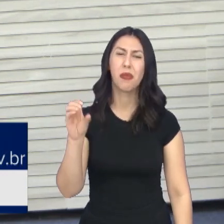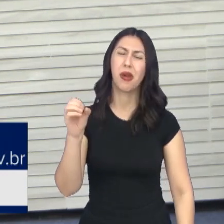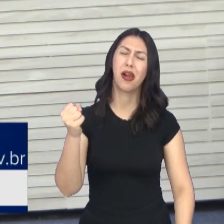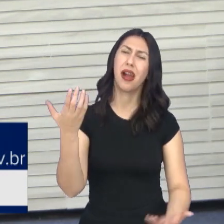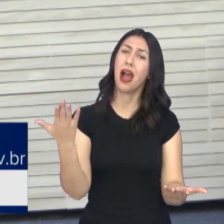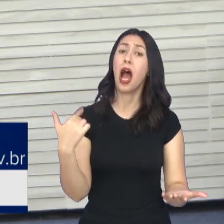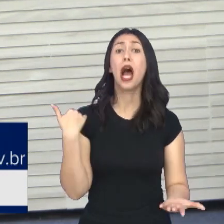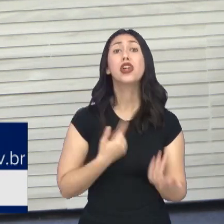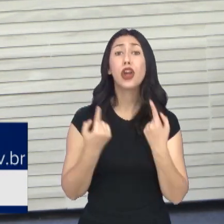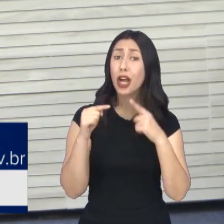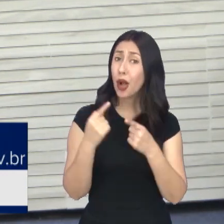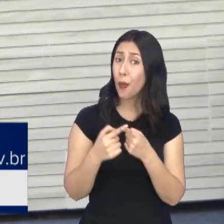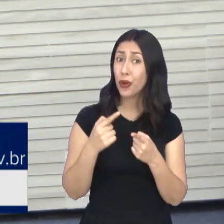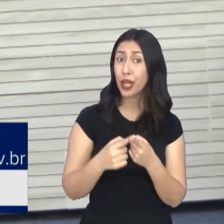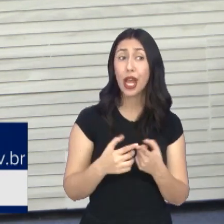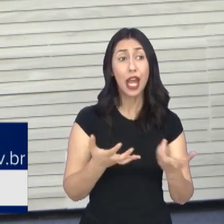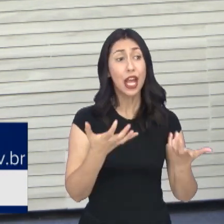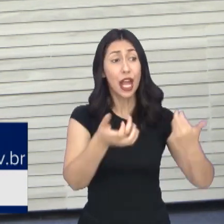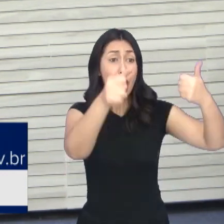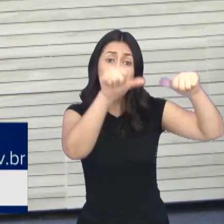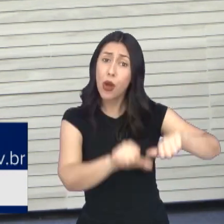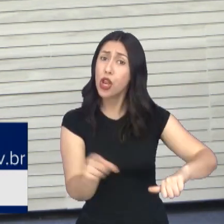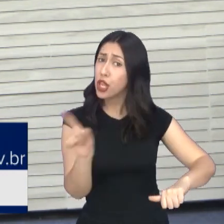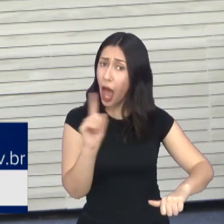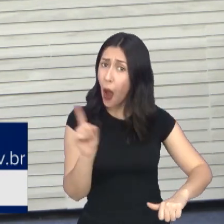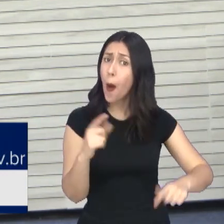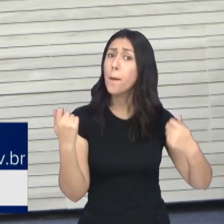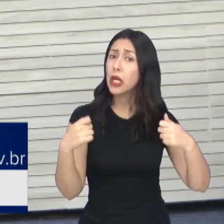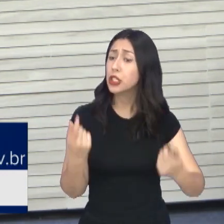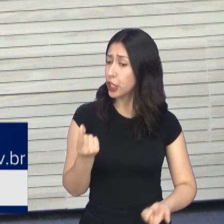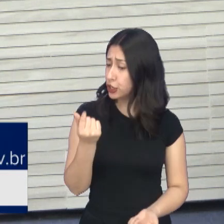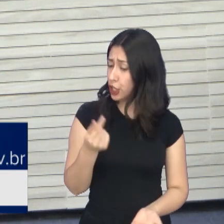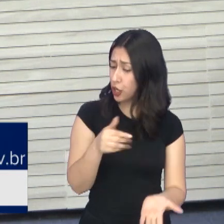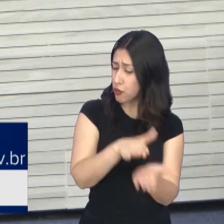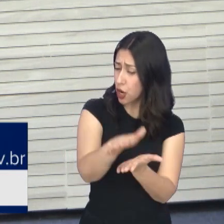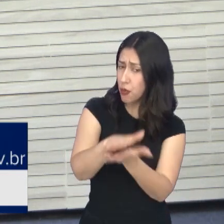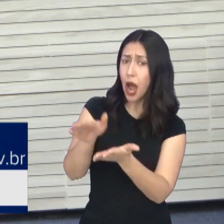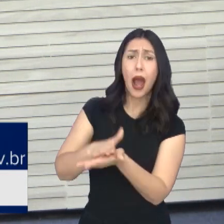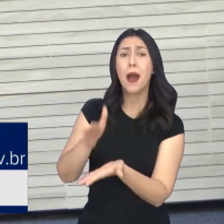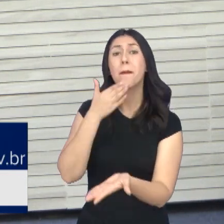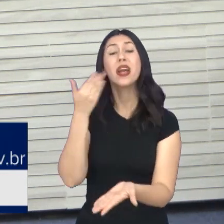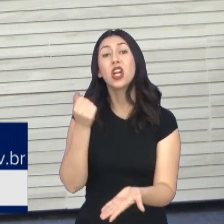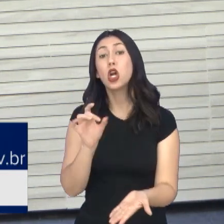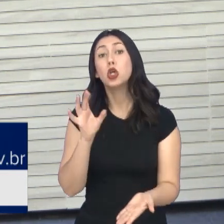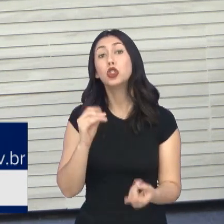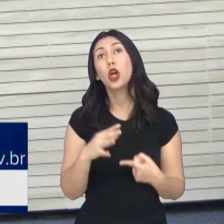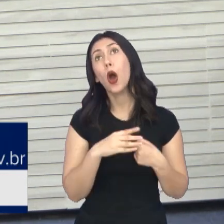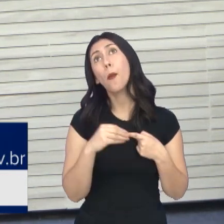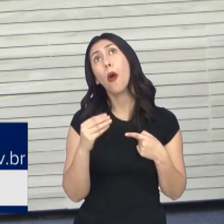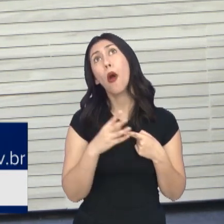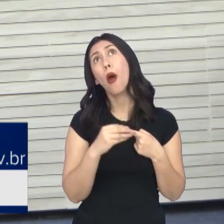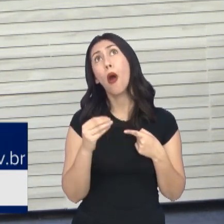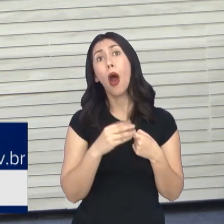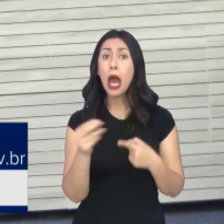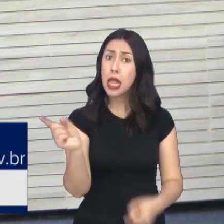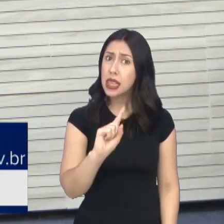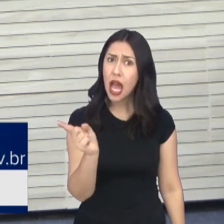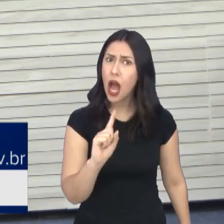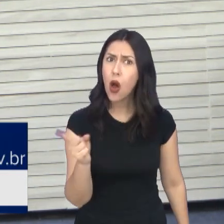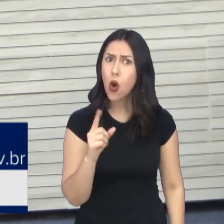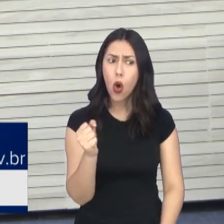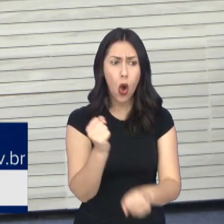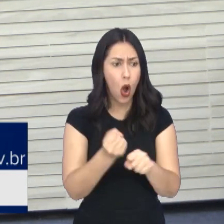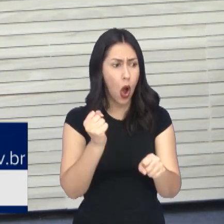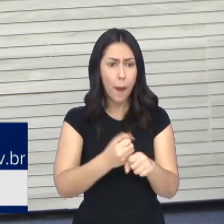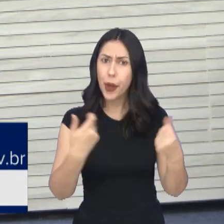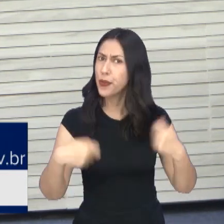pior, melhor, não. É para usar melhor o dinheiro público, é para isso que a gente está aqui. E não para puxar saco, para falar de obra que não tinha que ser feito